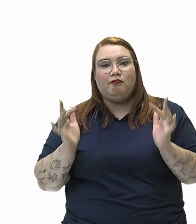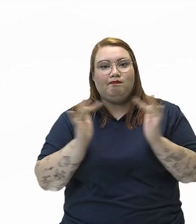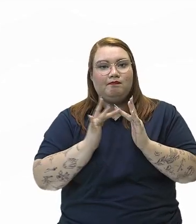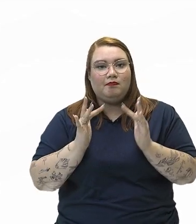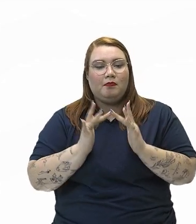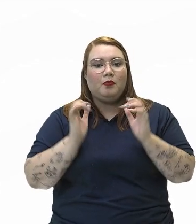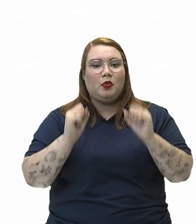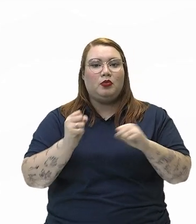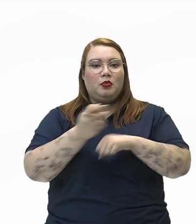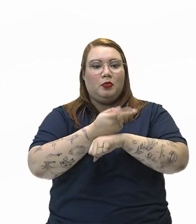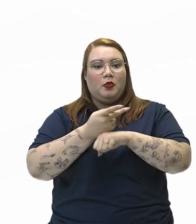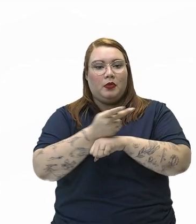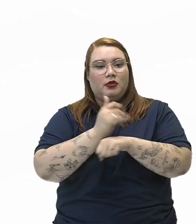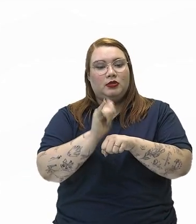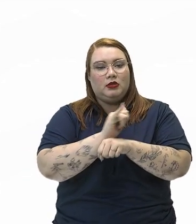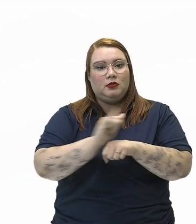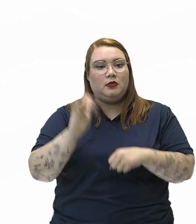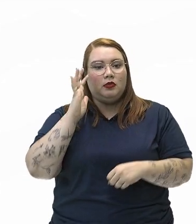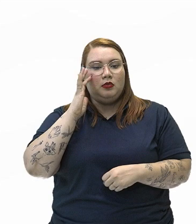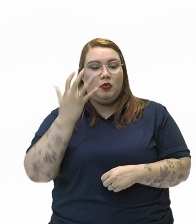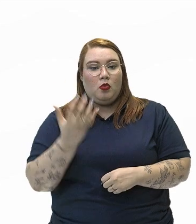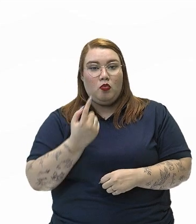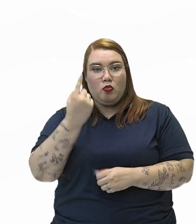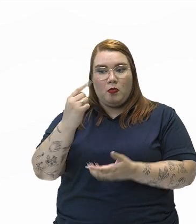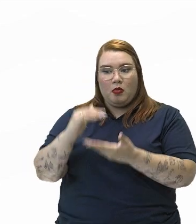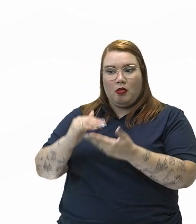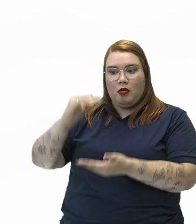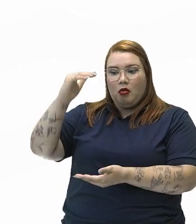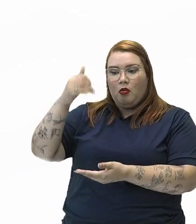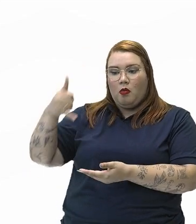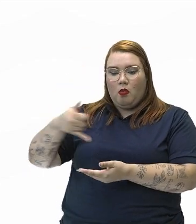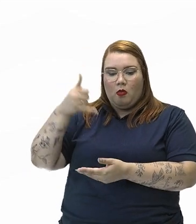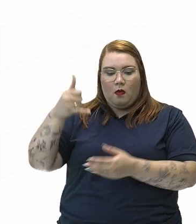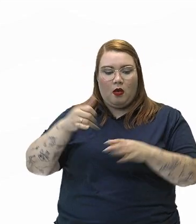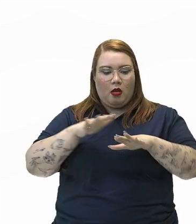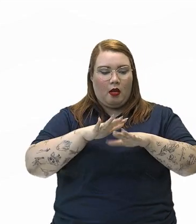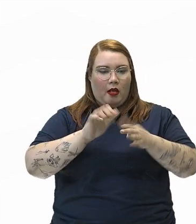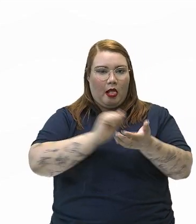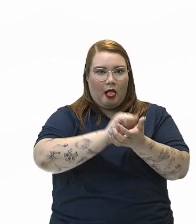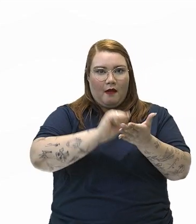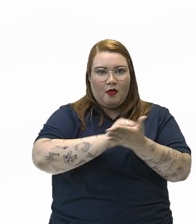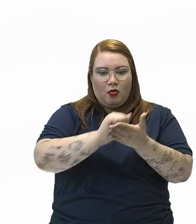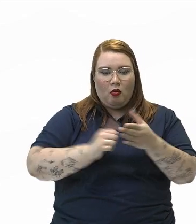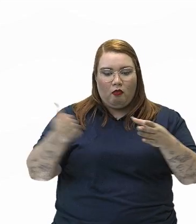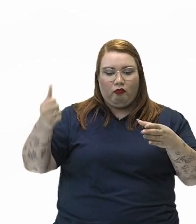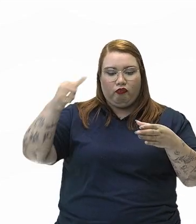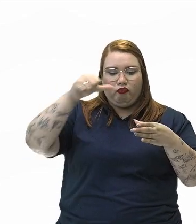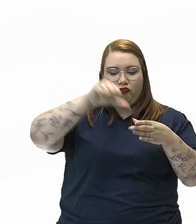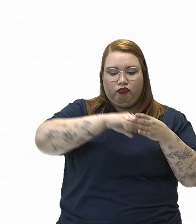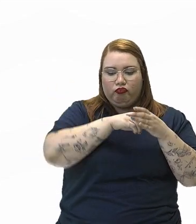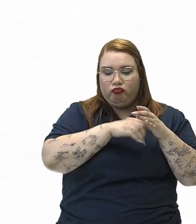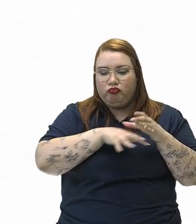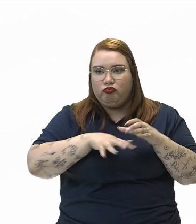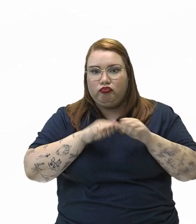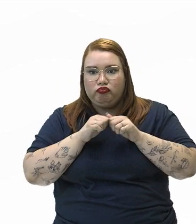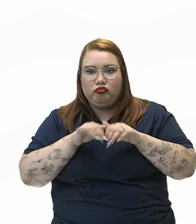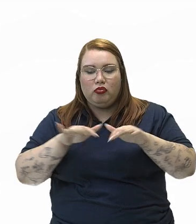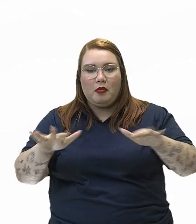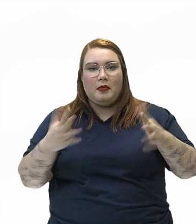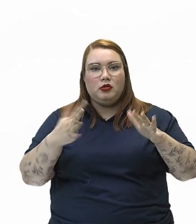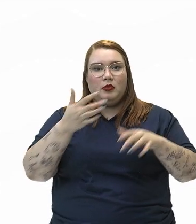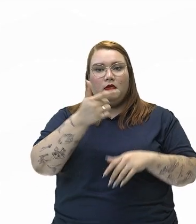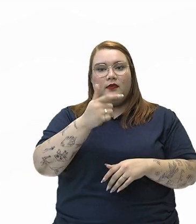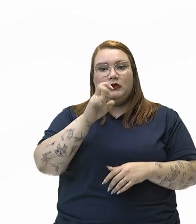buscar alternativas para ele. Então, 1 litro de óleo descartado na pia, ele vai contaminar cerca de 25 mil litros